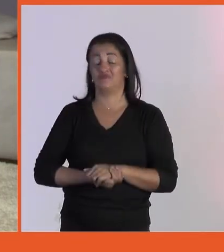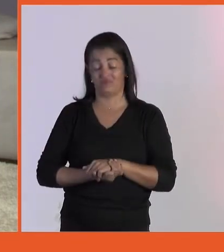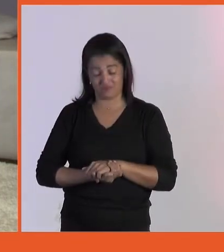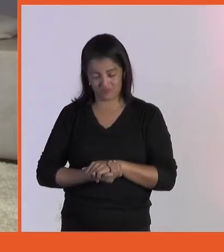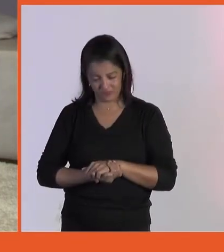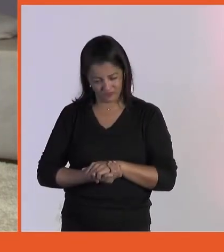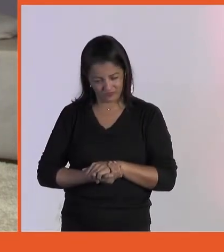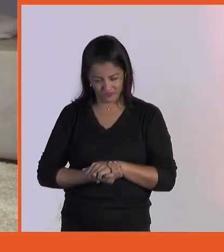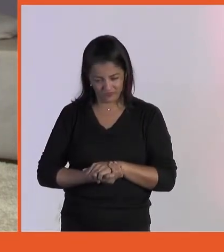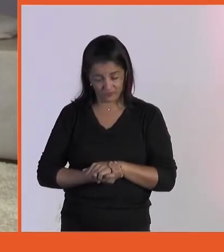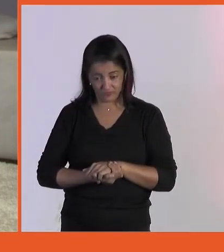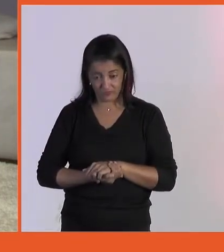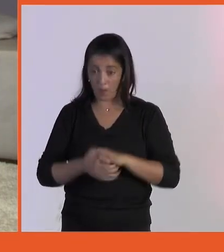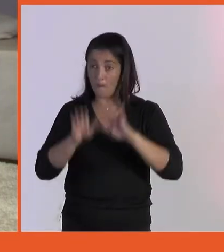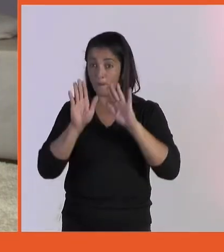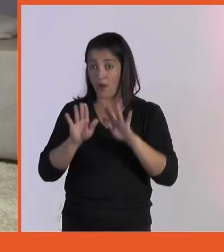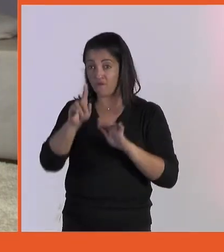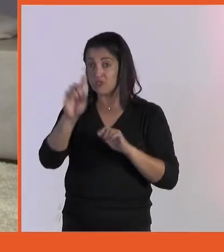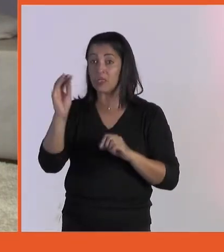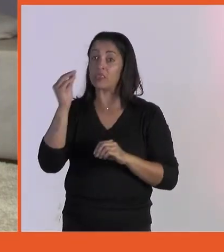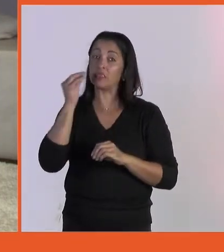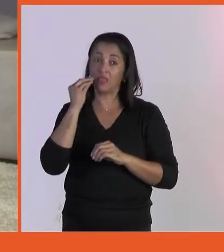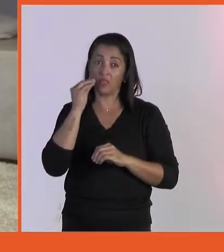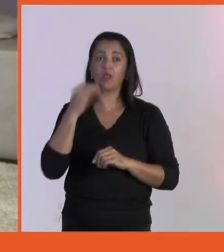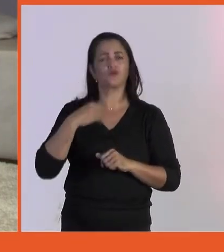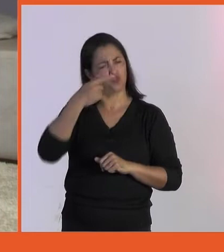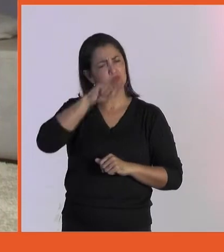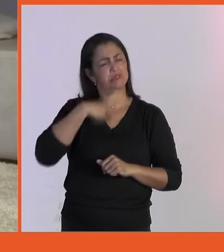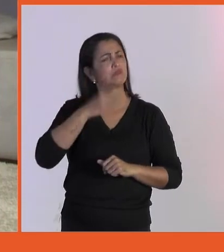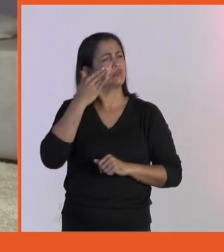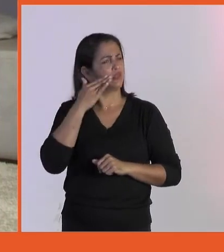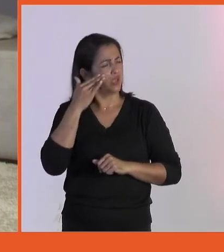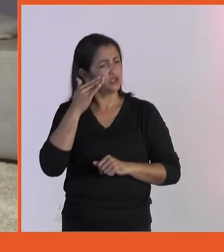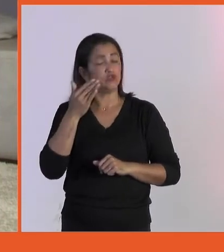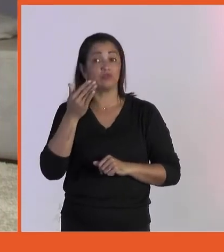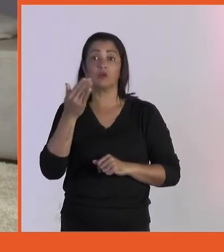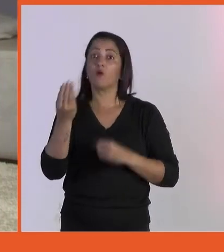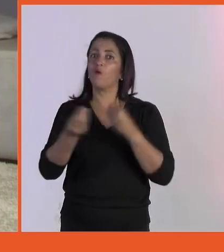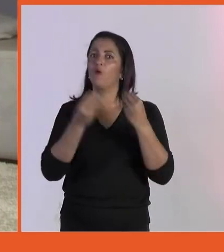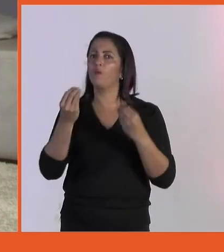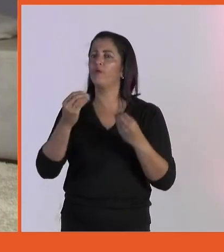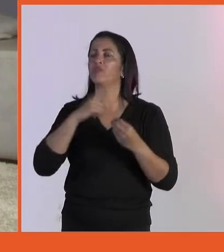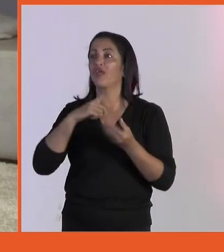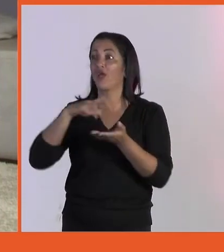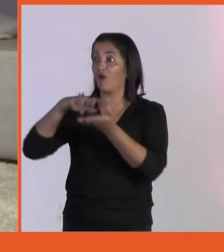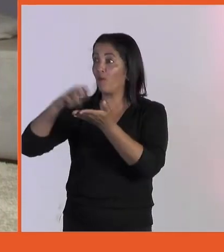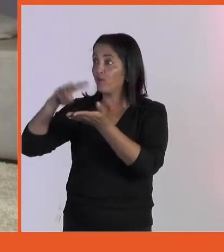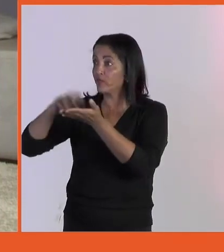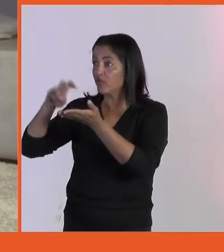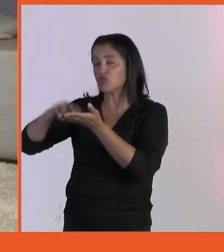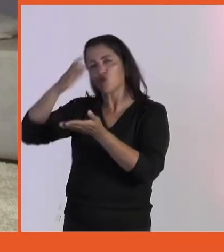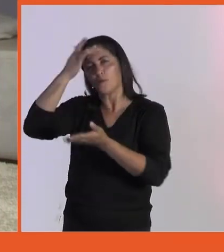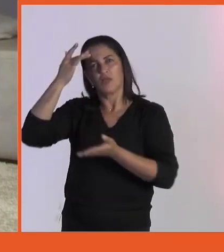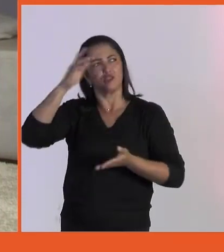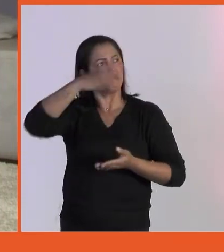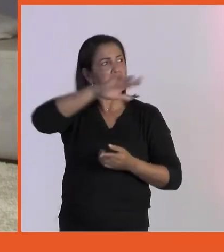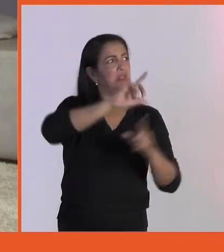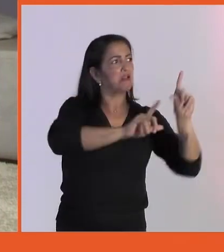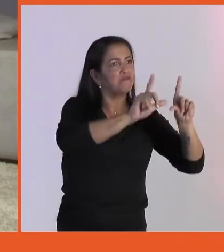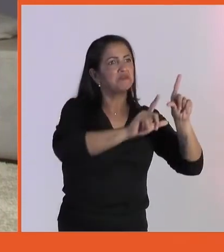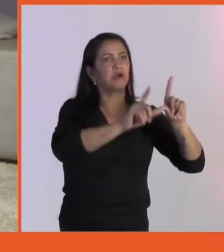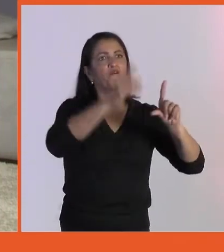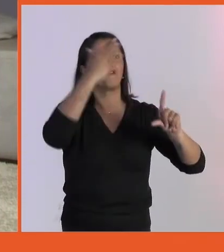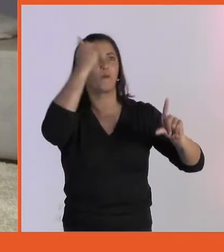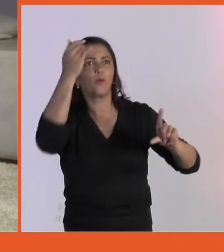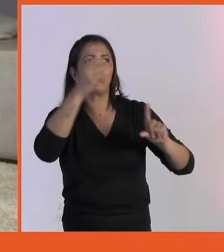né? Então você tem, a gente entende, sabe? Porque a gente veio de um, a gente fala muito de celebridades da TV, onde é um outro